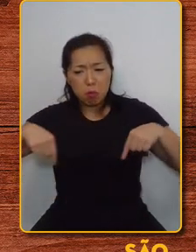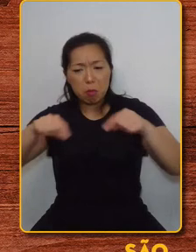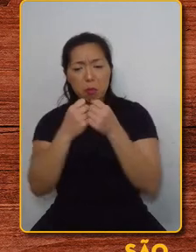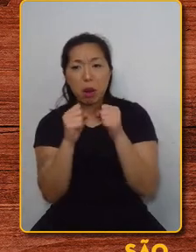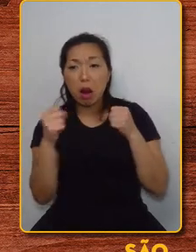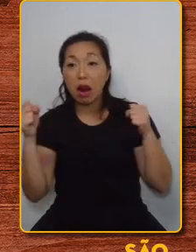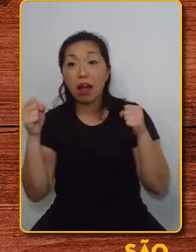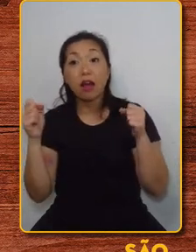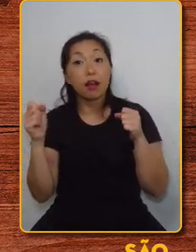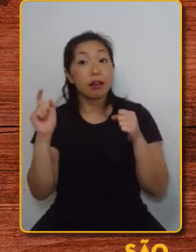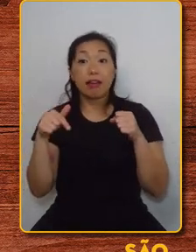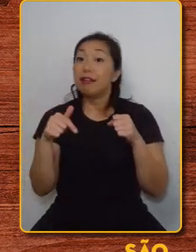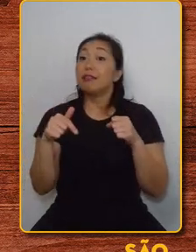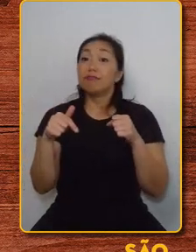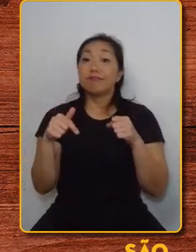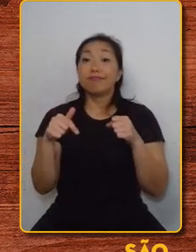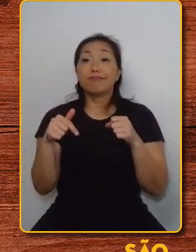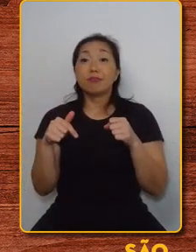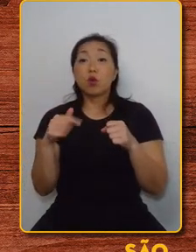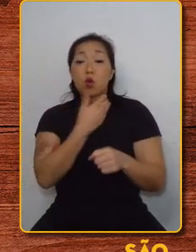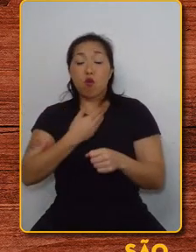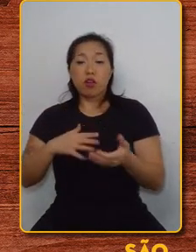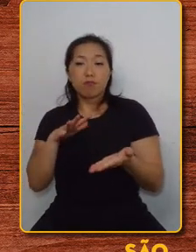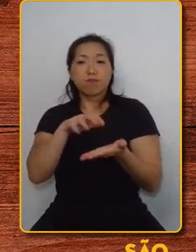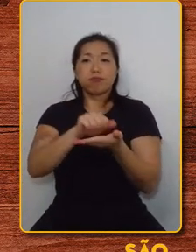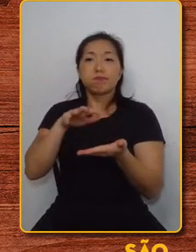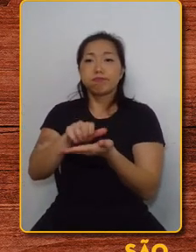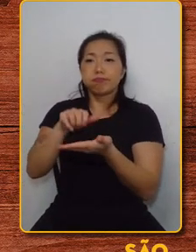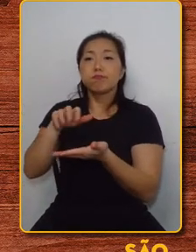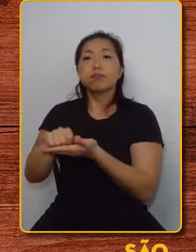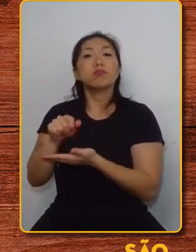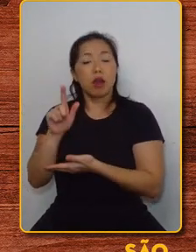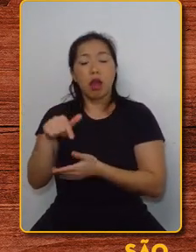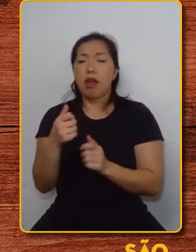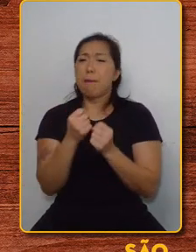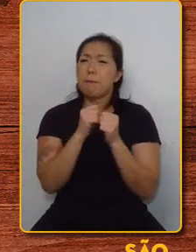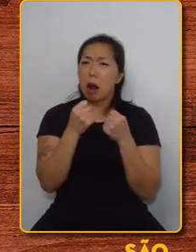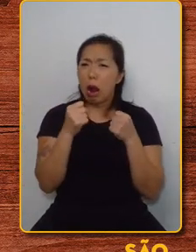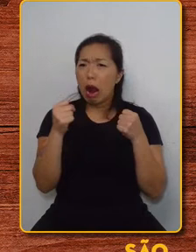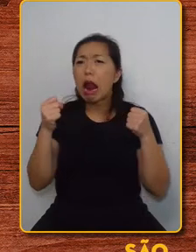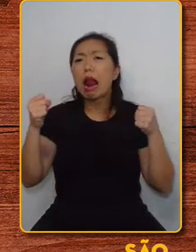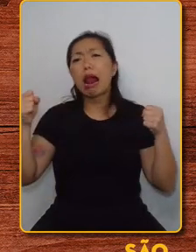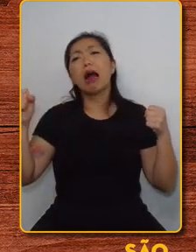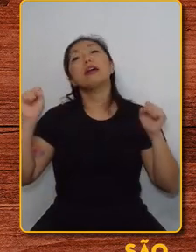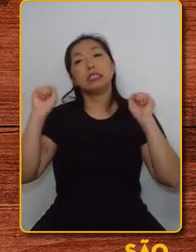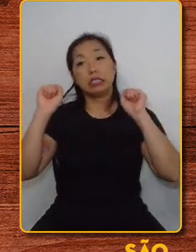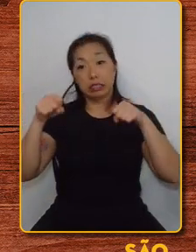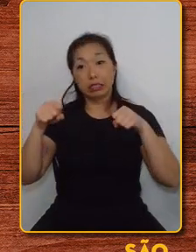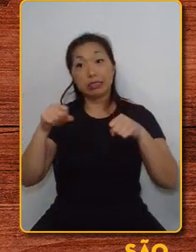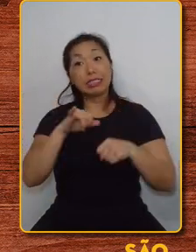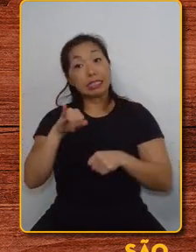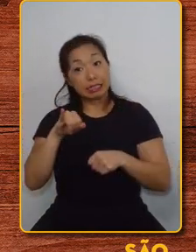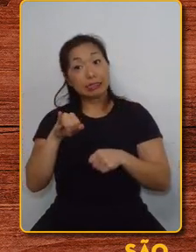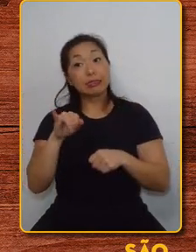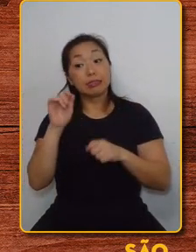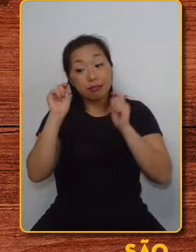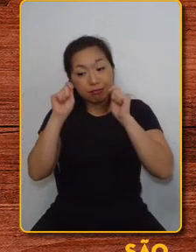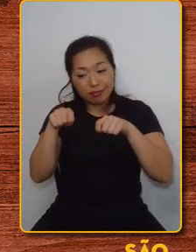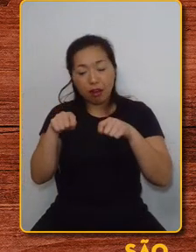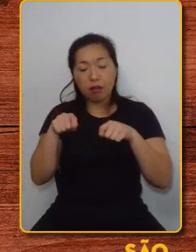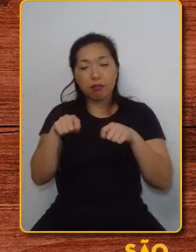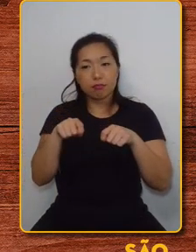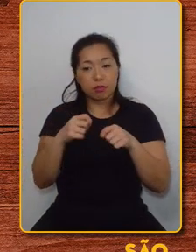comida, muito alimento. Se nós tiver o um incremento de crédito e agroindústria, isso facilita e dá